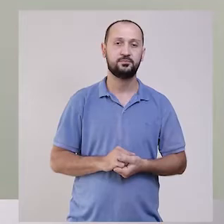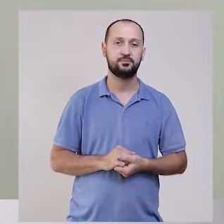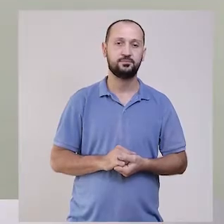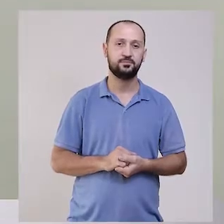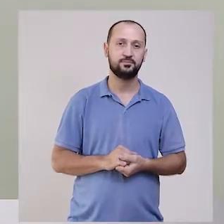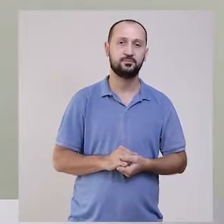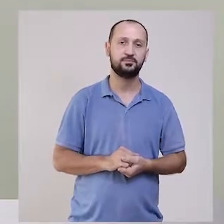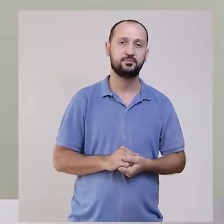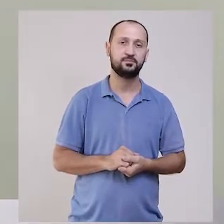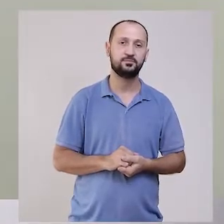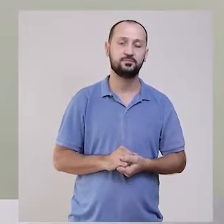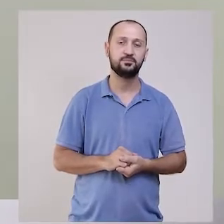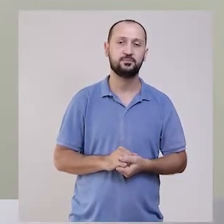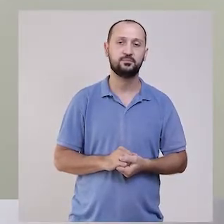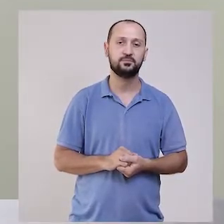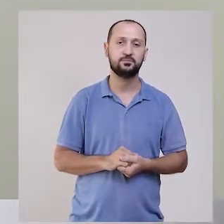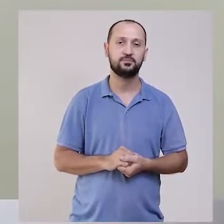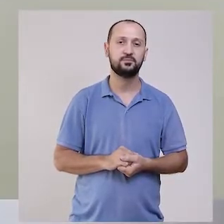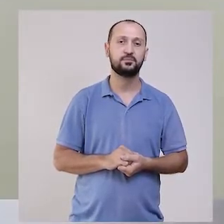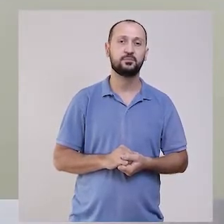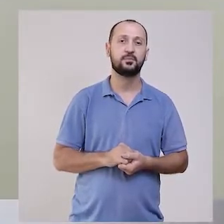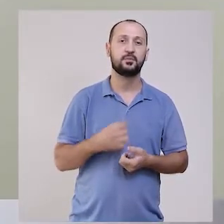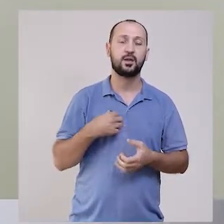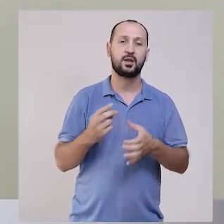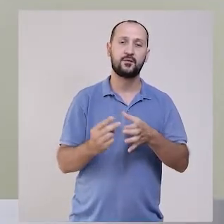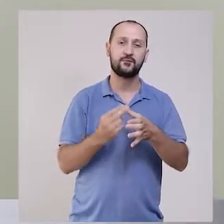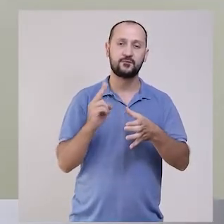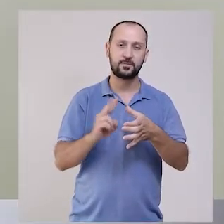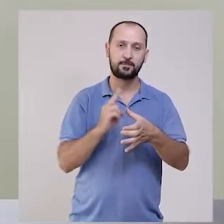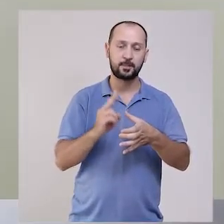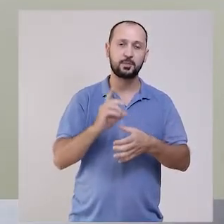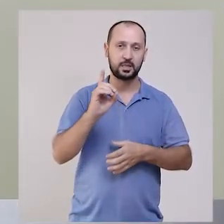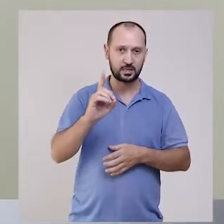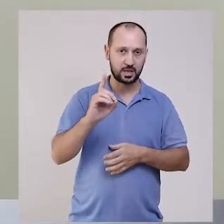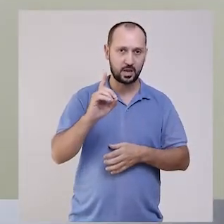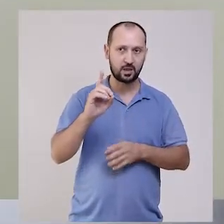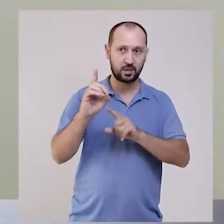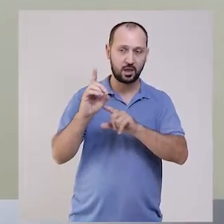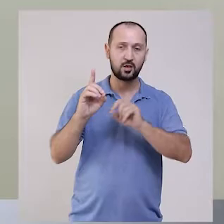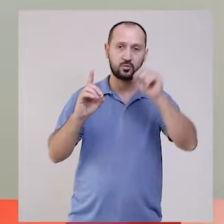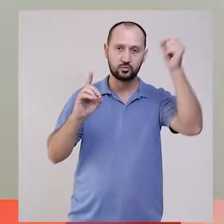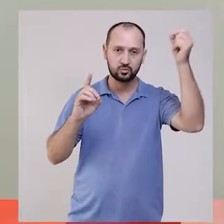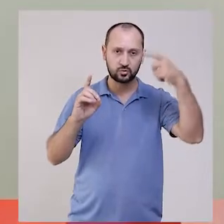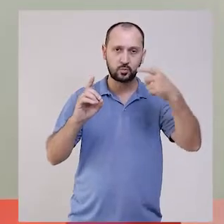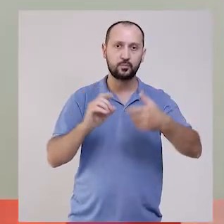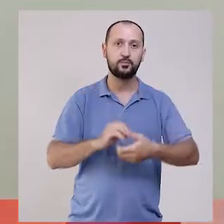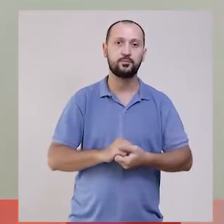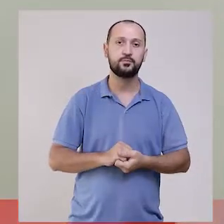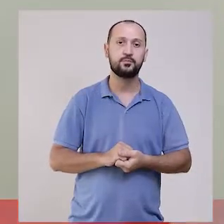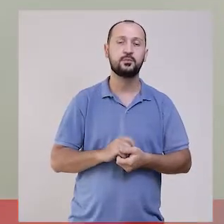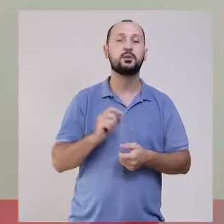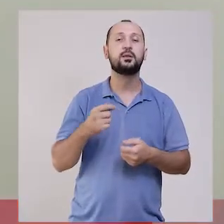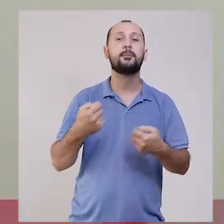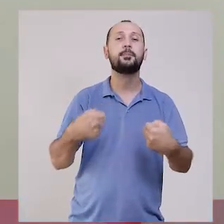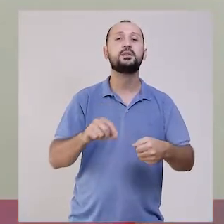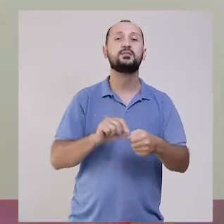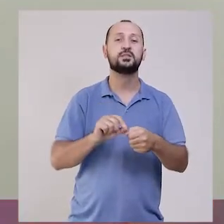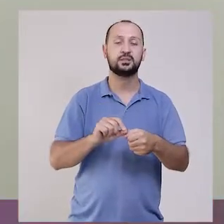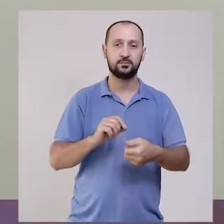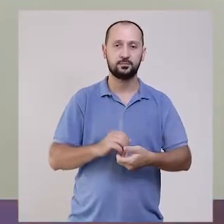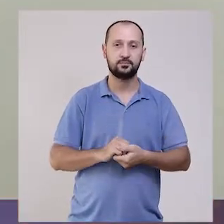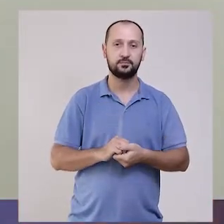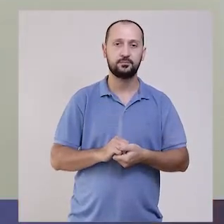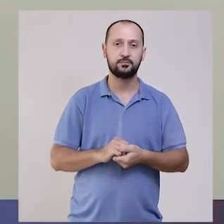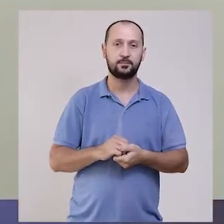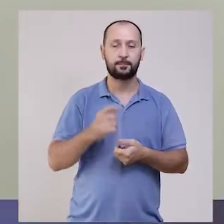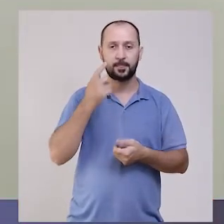nesse caso. A vitamina D, a vitamina do sol, o que a pessoa tem que fazer? Tem que dosar, tem que